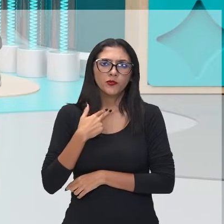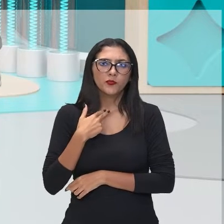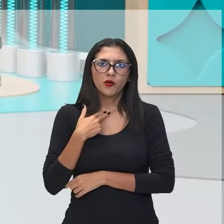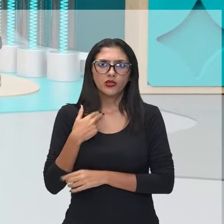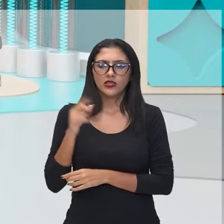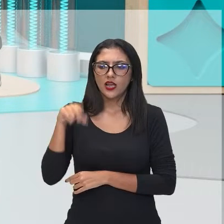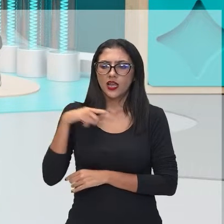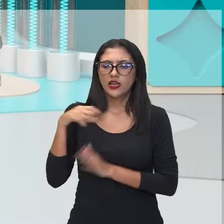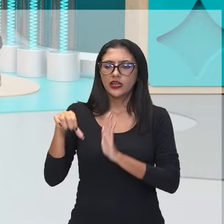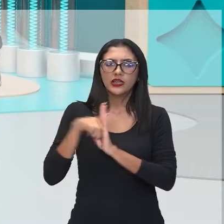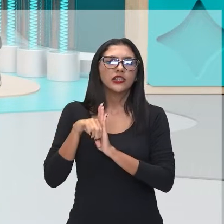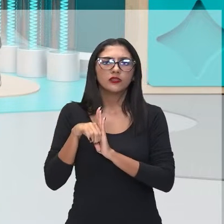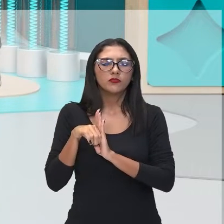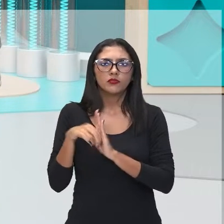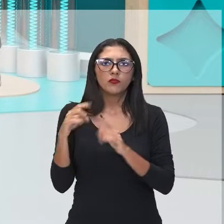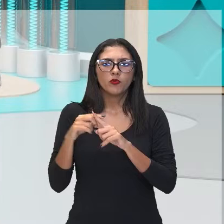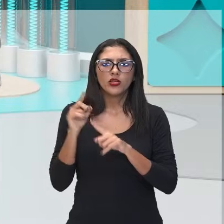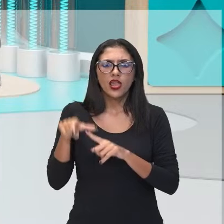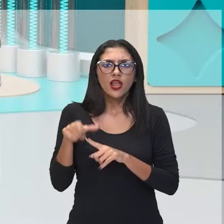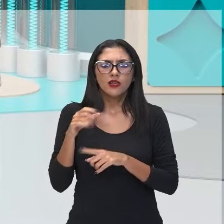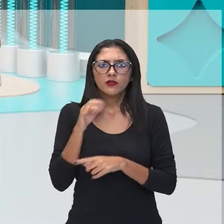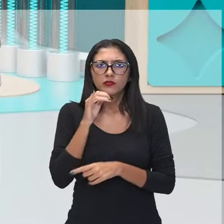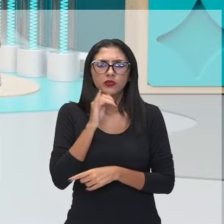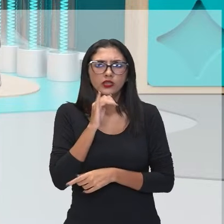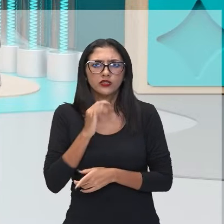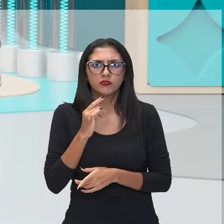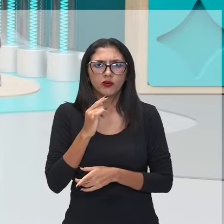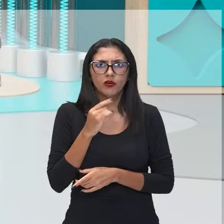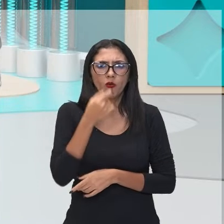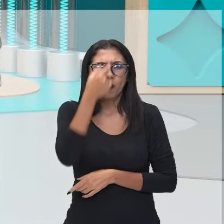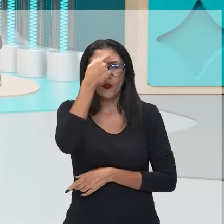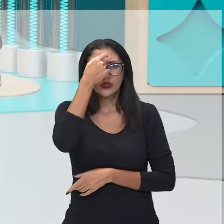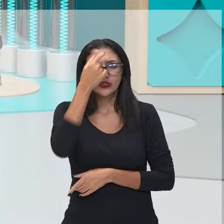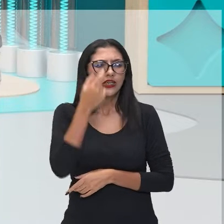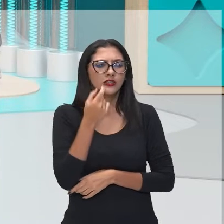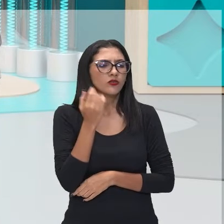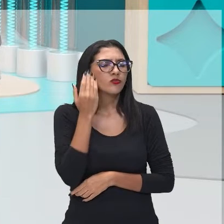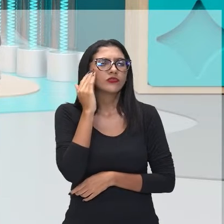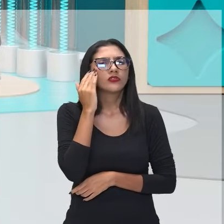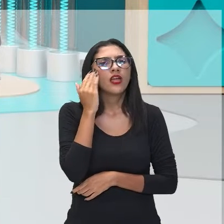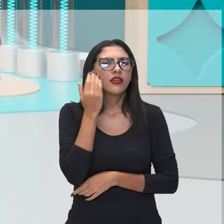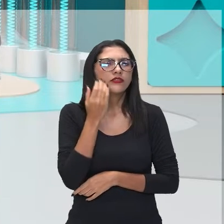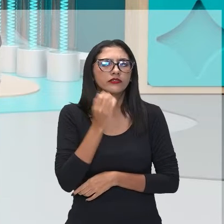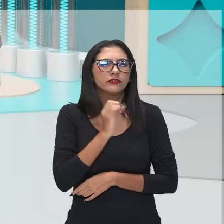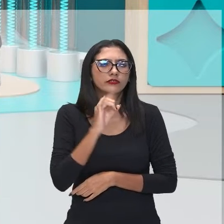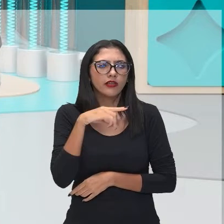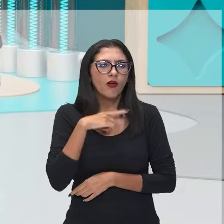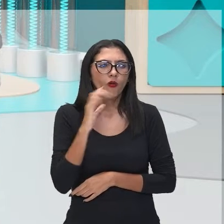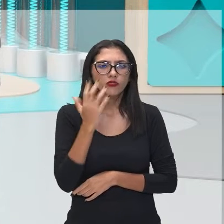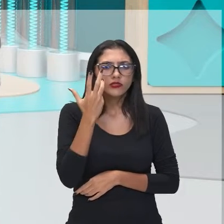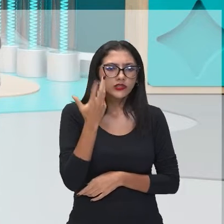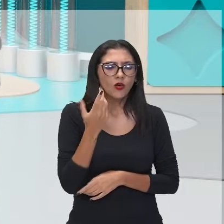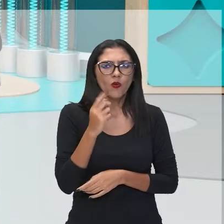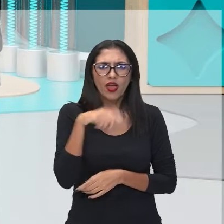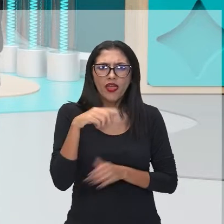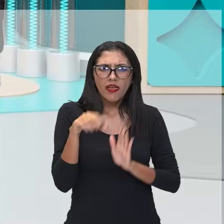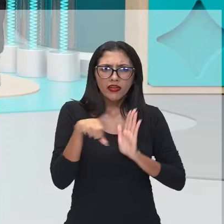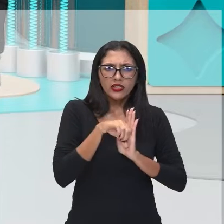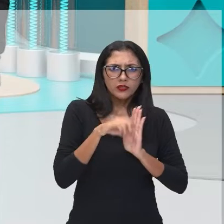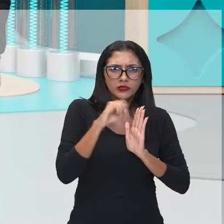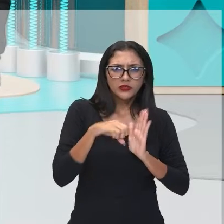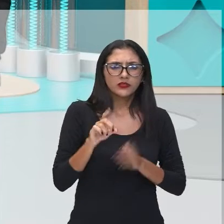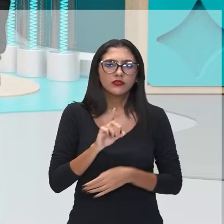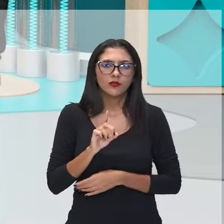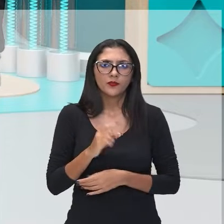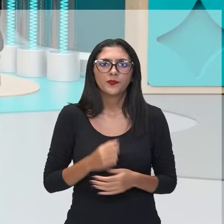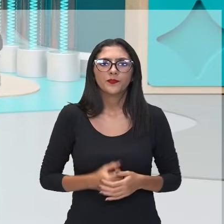ele seria incapaz de reconhecer quando uma situação é crime ou não, certo? Então perceba que ele apresenta o seguinte